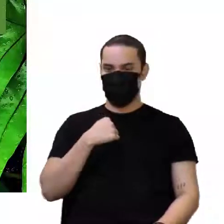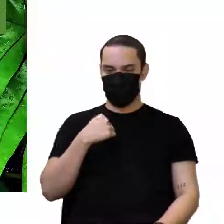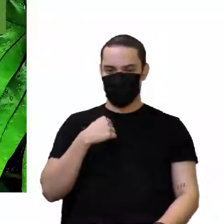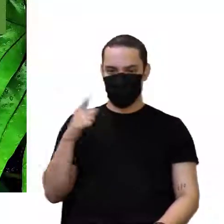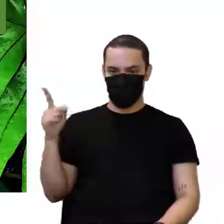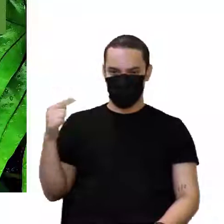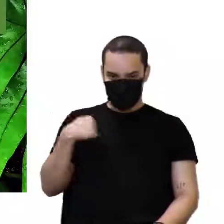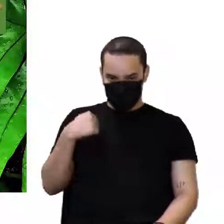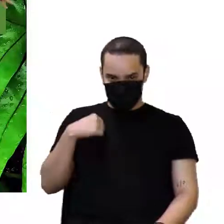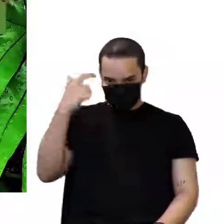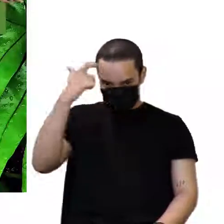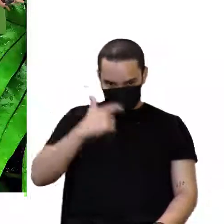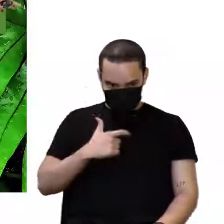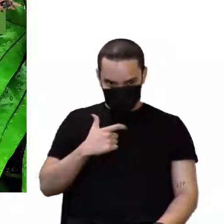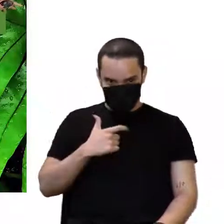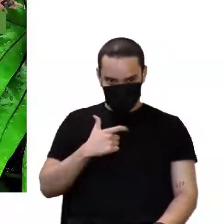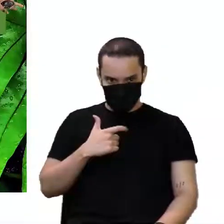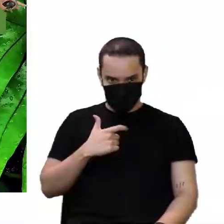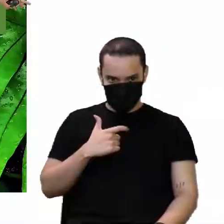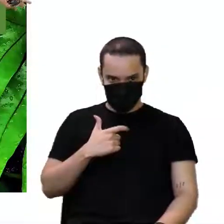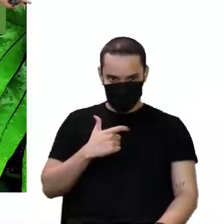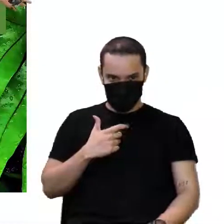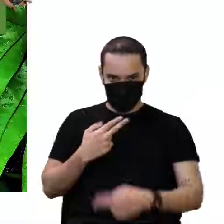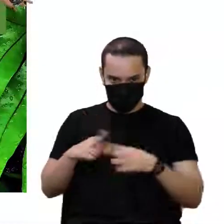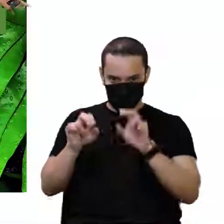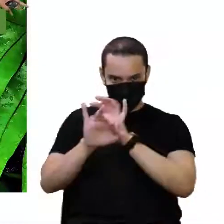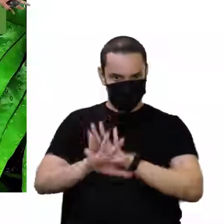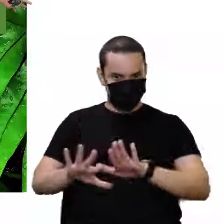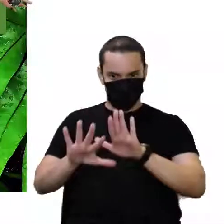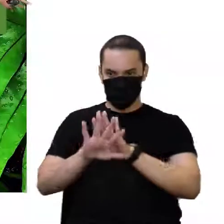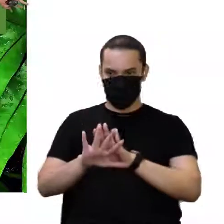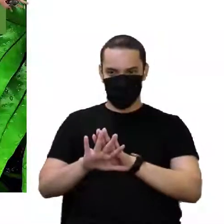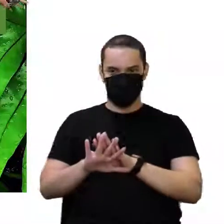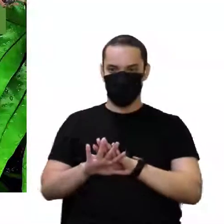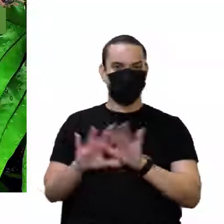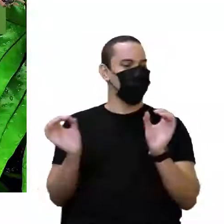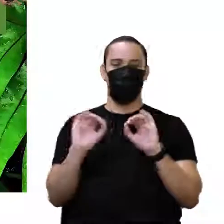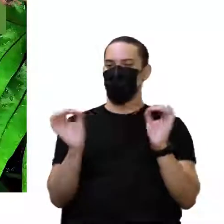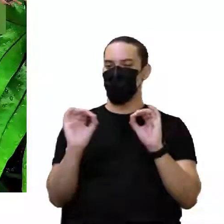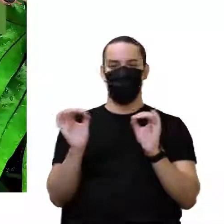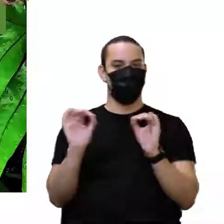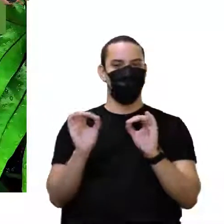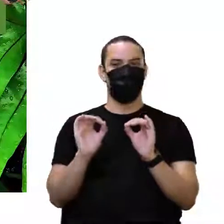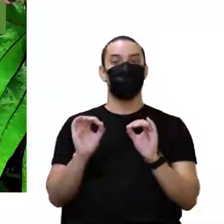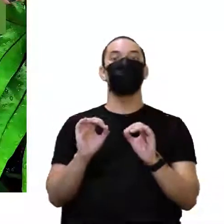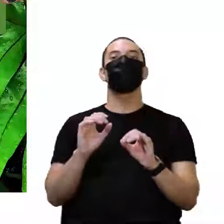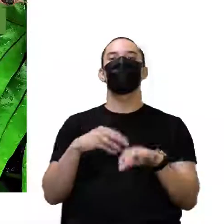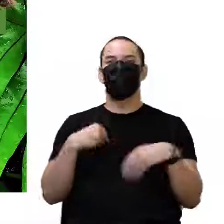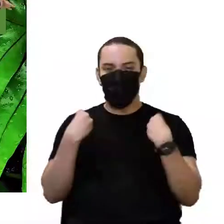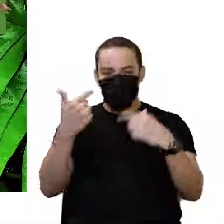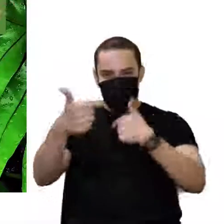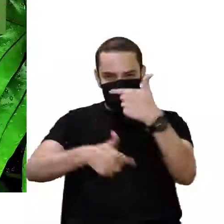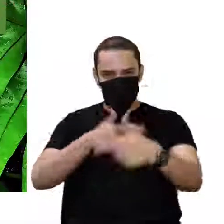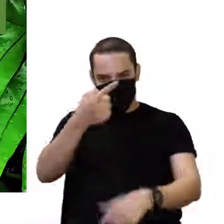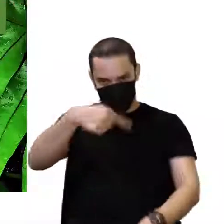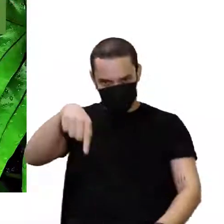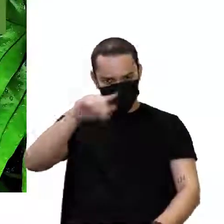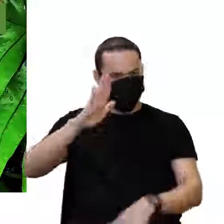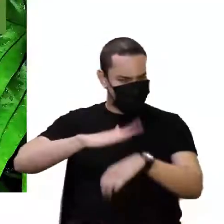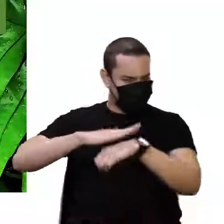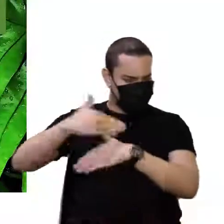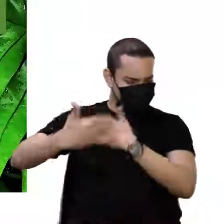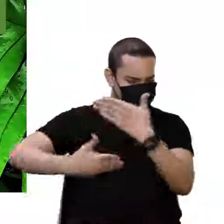me camuflando aqui nesse meio, nesse monte de verde. Uma hora eu me camuflo para vocês, vou dar trabalho para vocês.